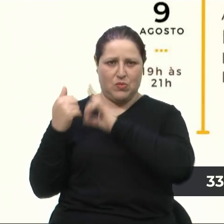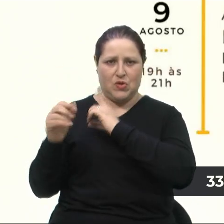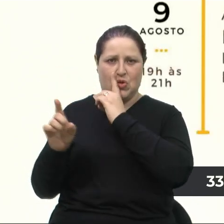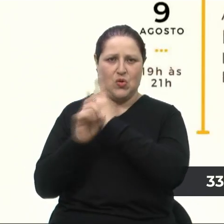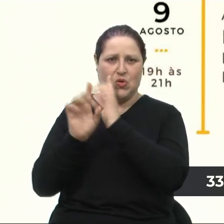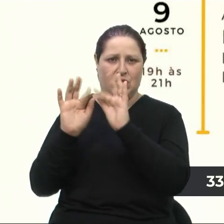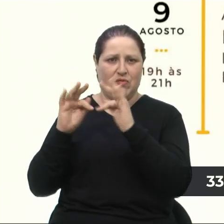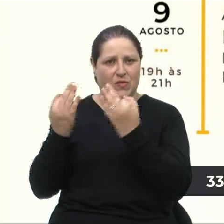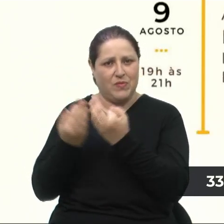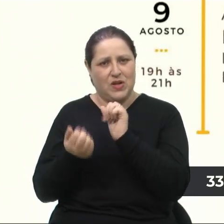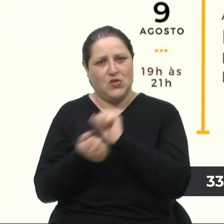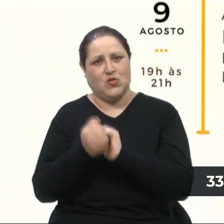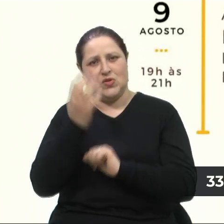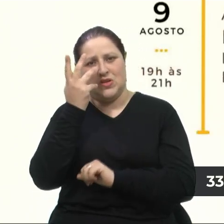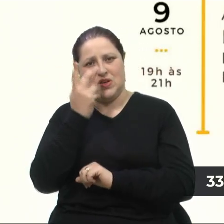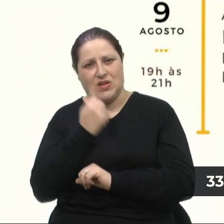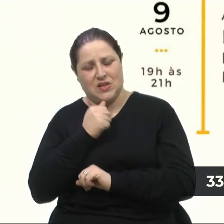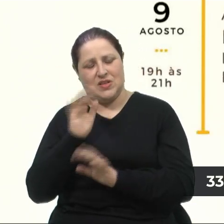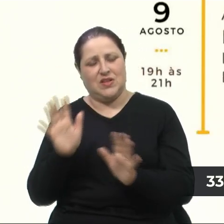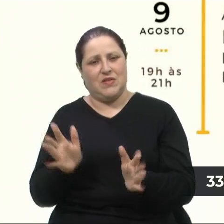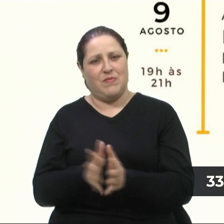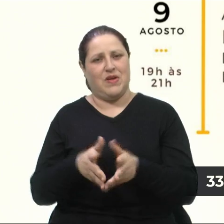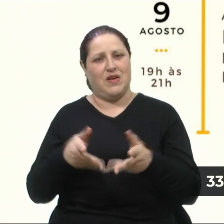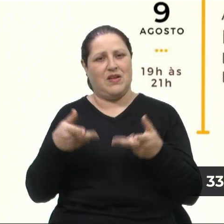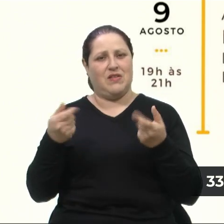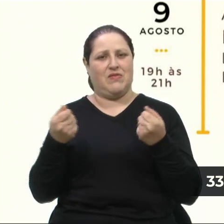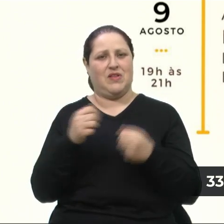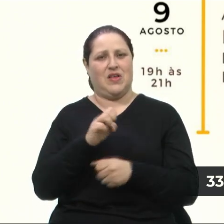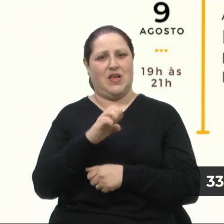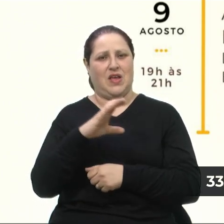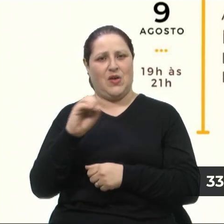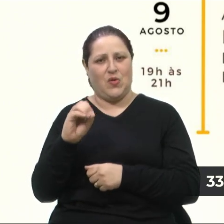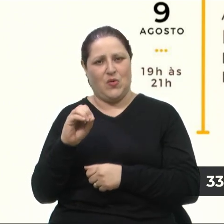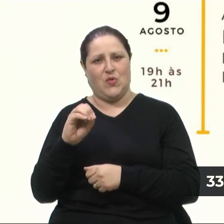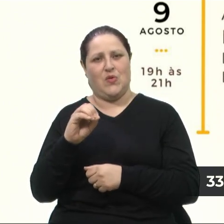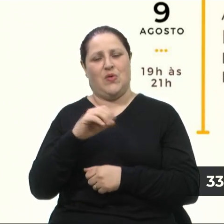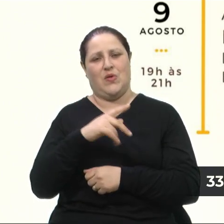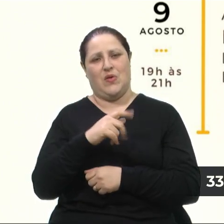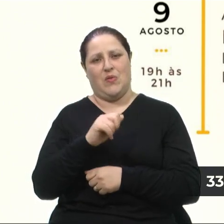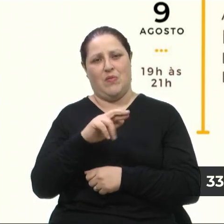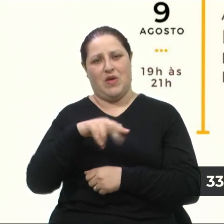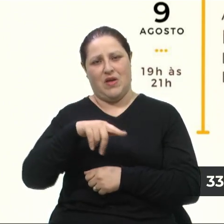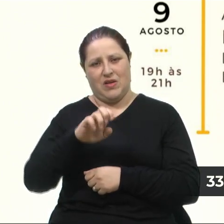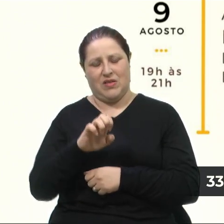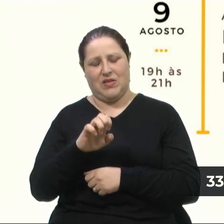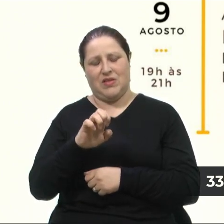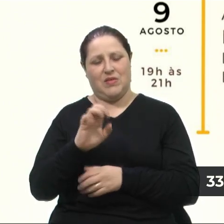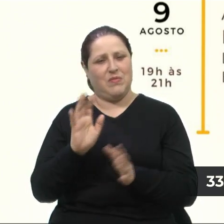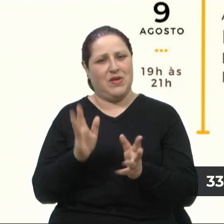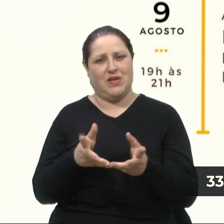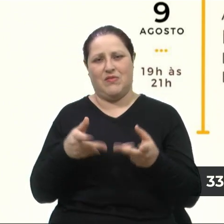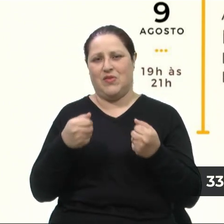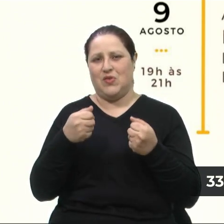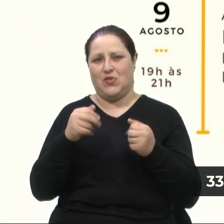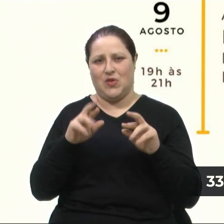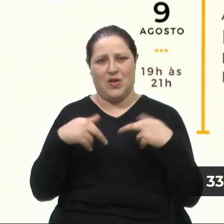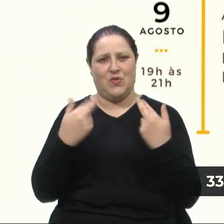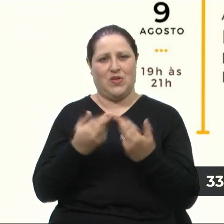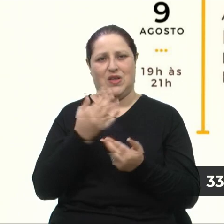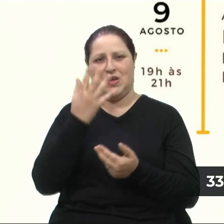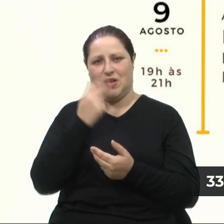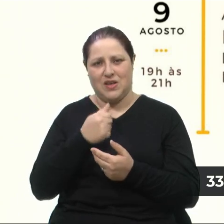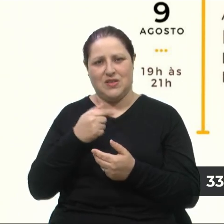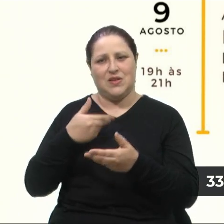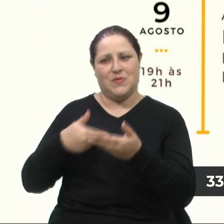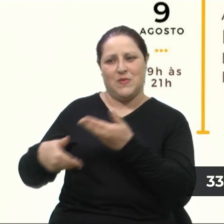e as crianças, maravilhoso no Ecoparque. Estava incrível poder também reunir essas crianças e eles estarem entre